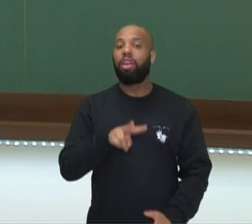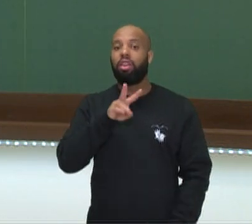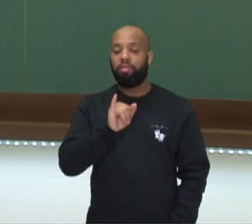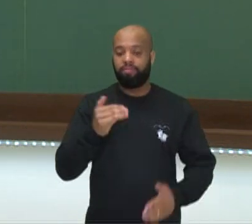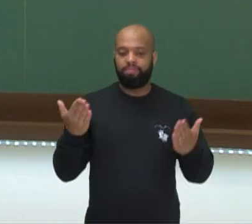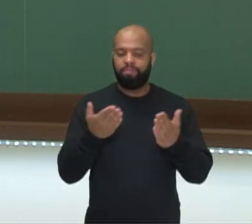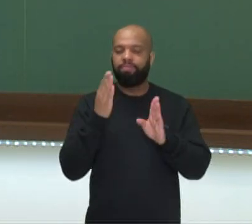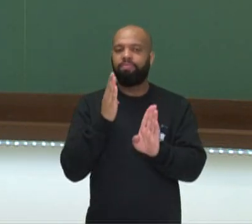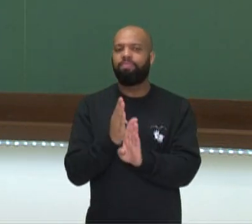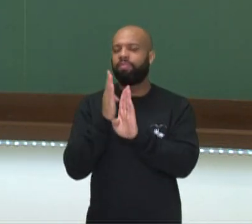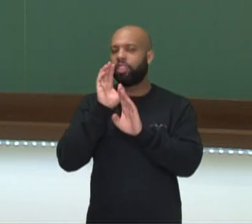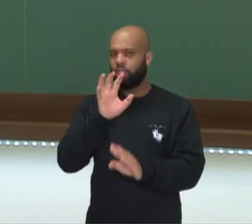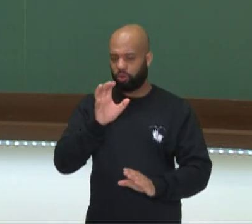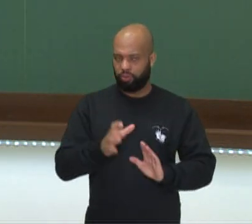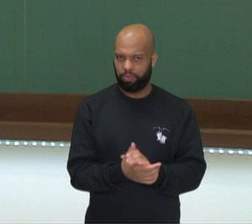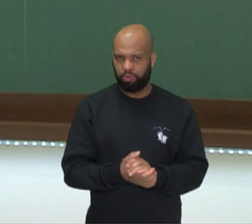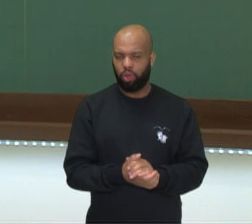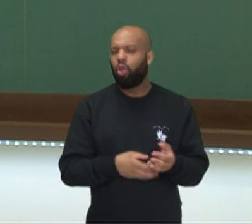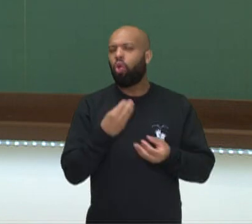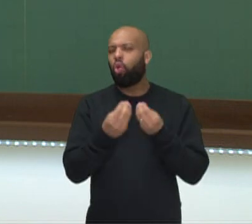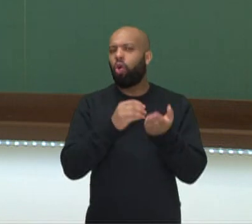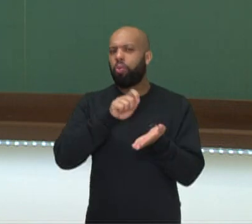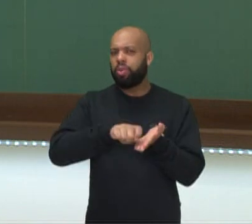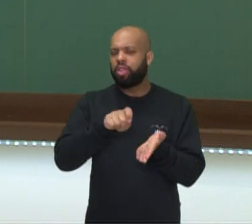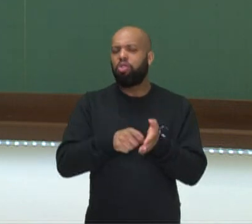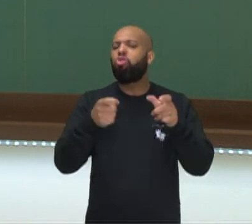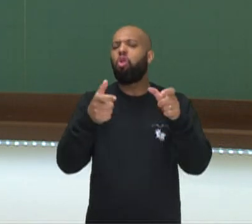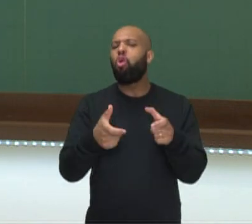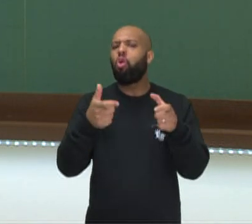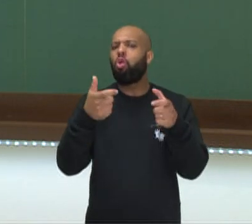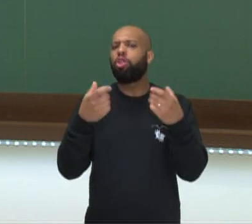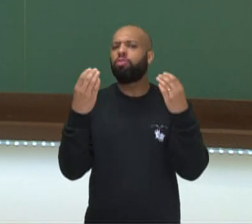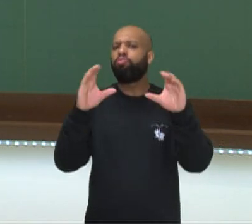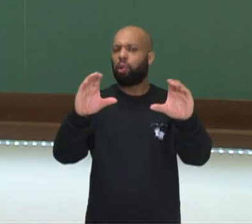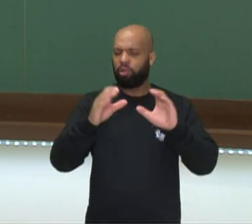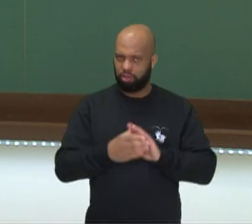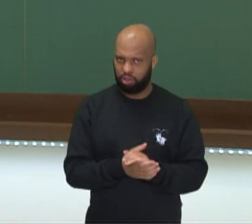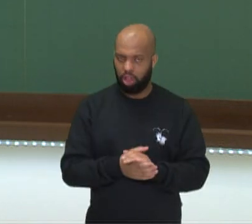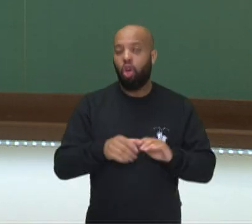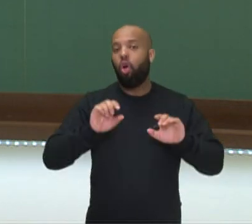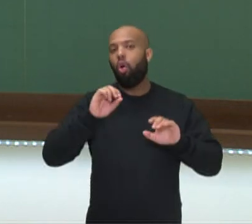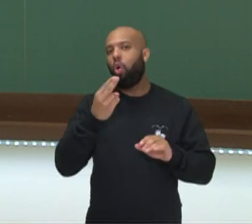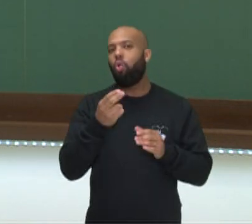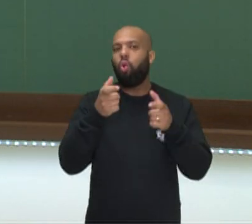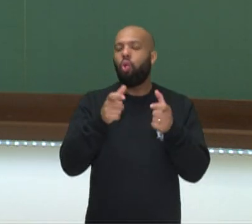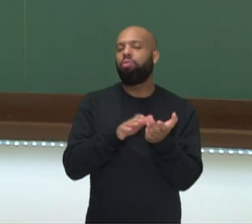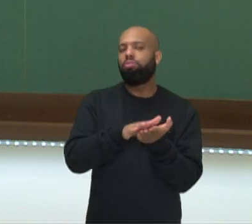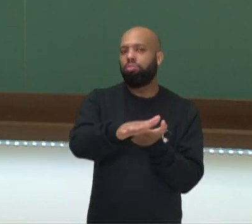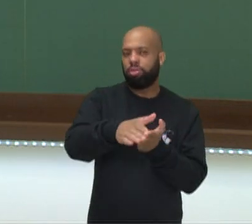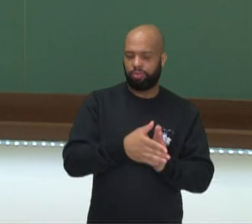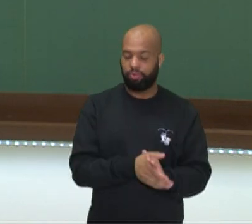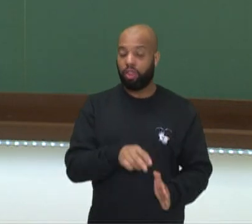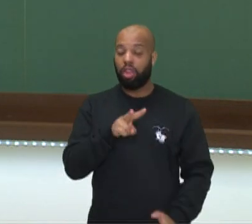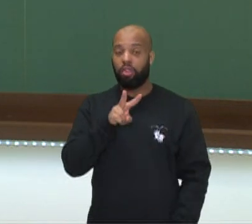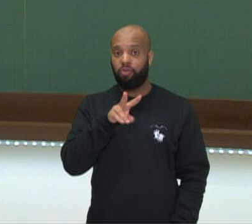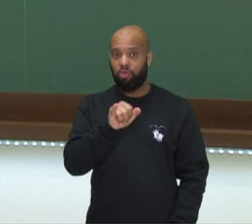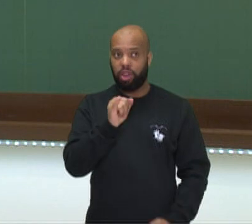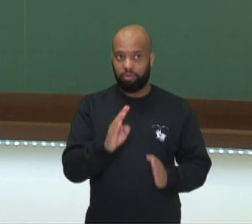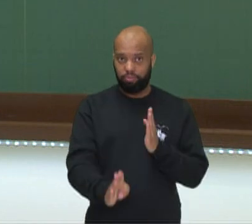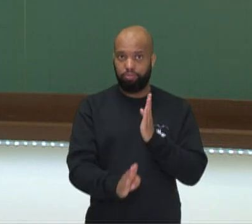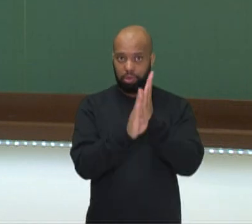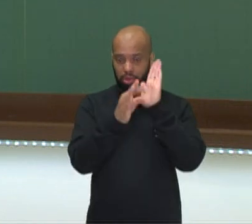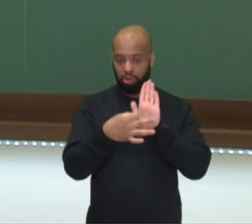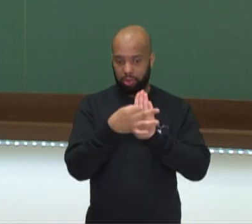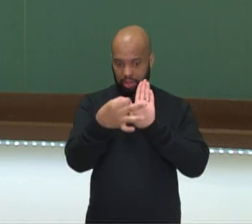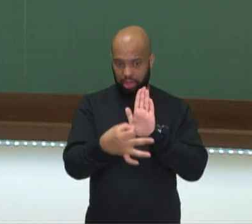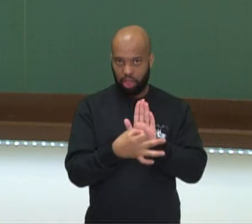que a gente escreve, aonde que é escrita. Identificar a opinião em um texto, o fato e